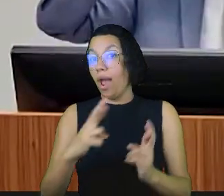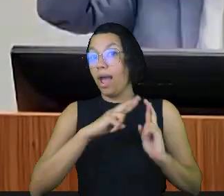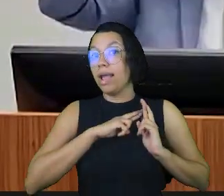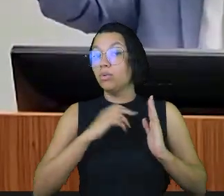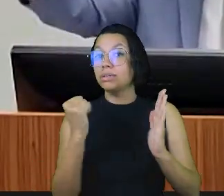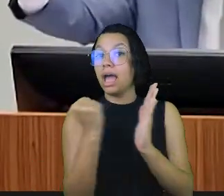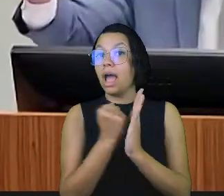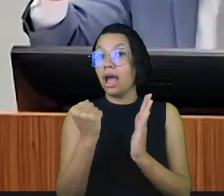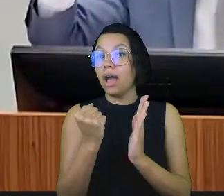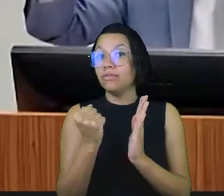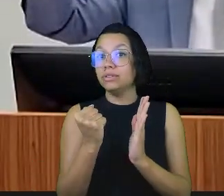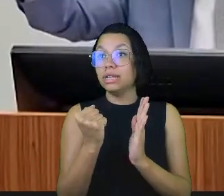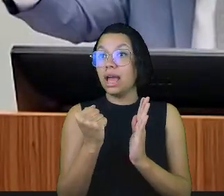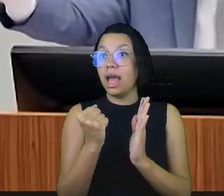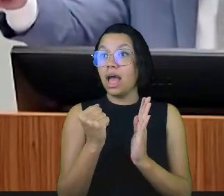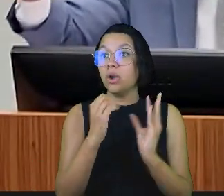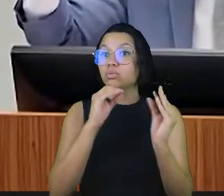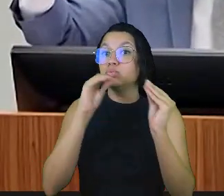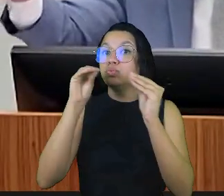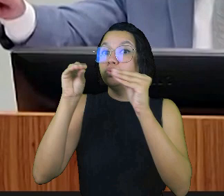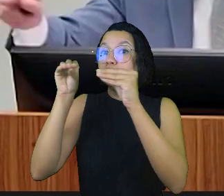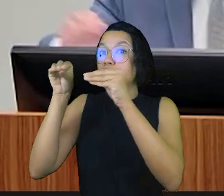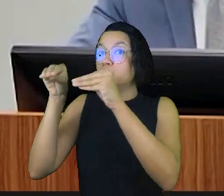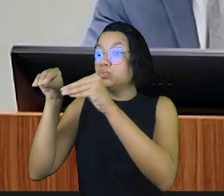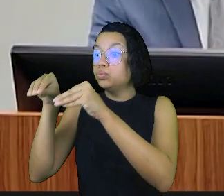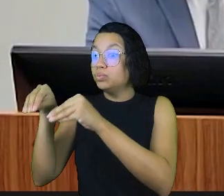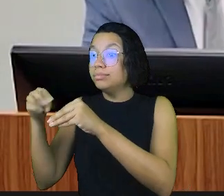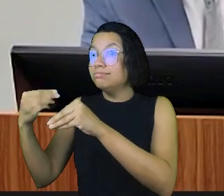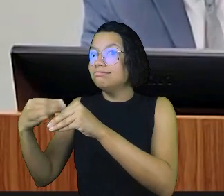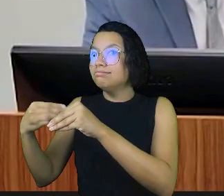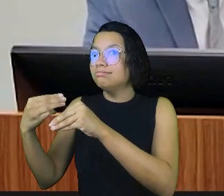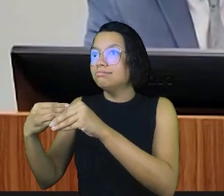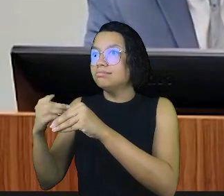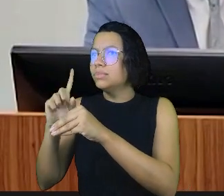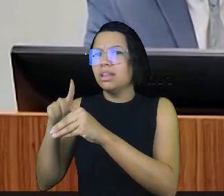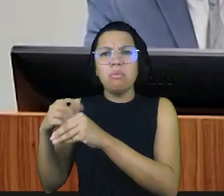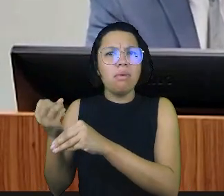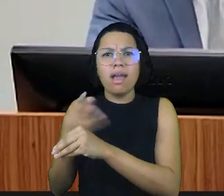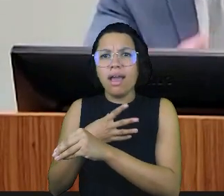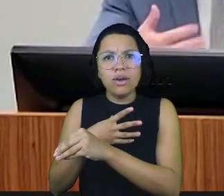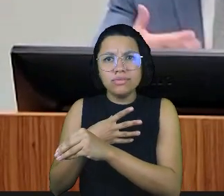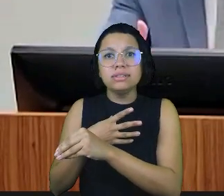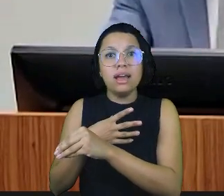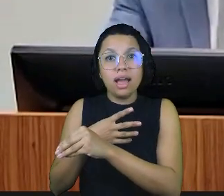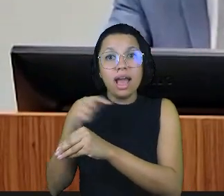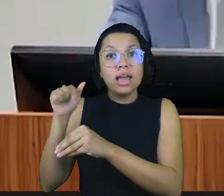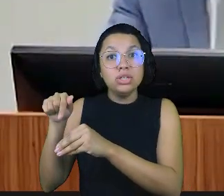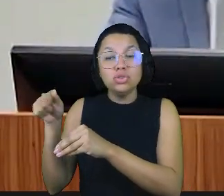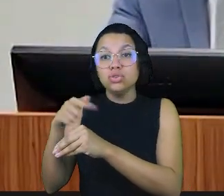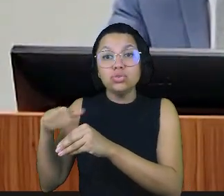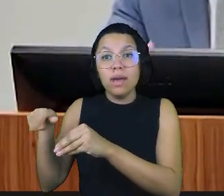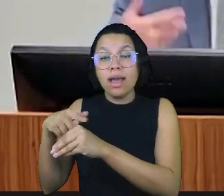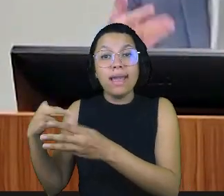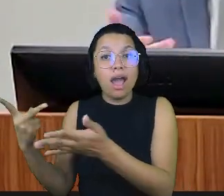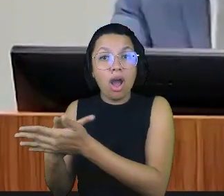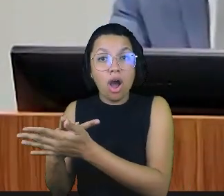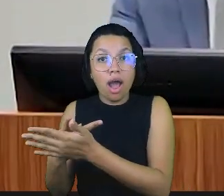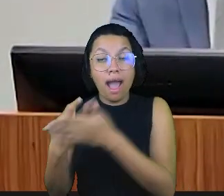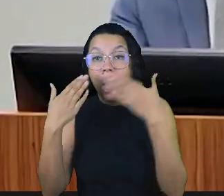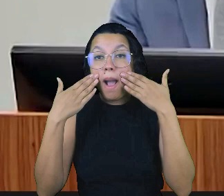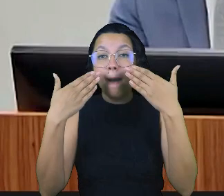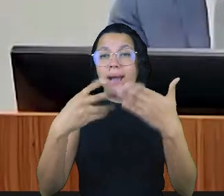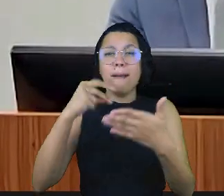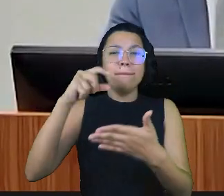patrimonial recaindo nos ombros de terceiro não é novidade, é algo que se apresenta